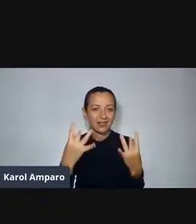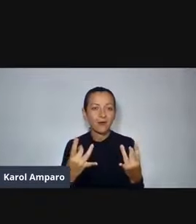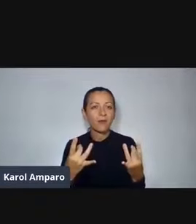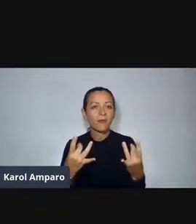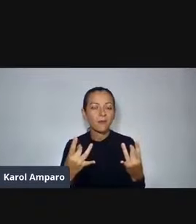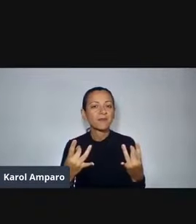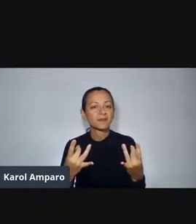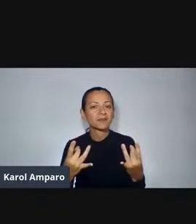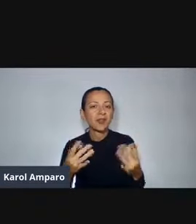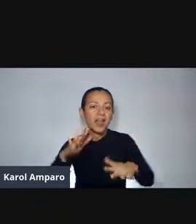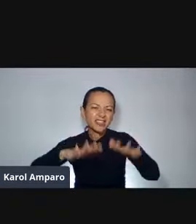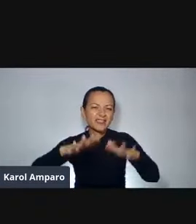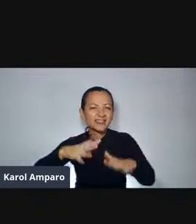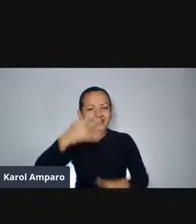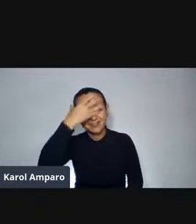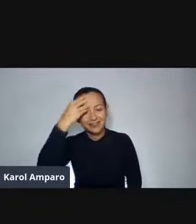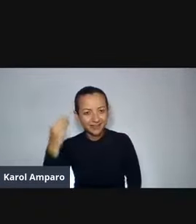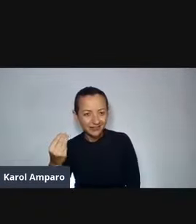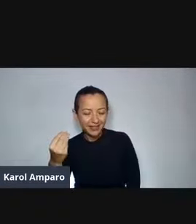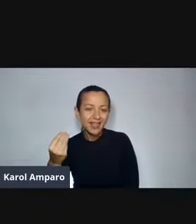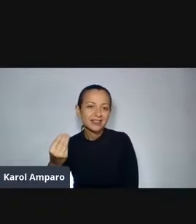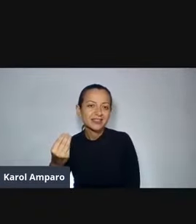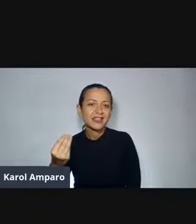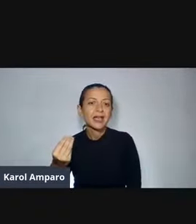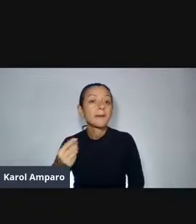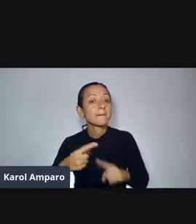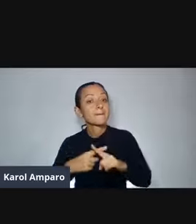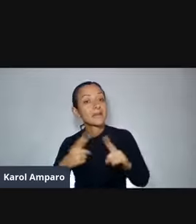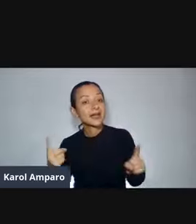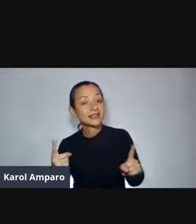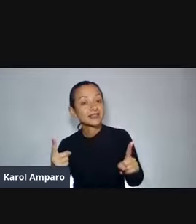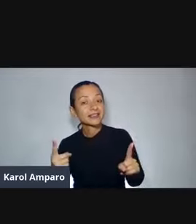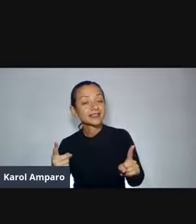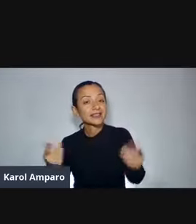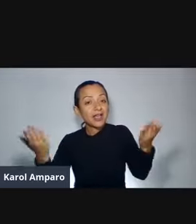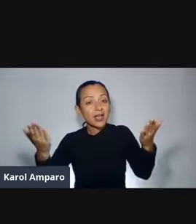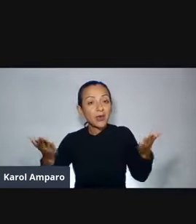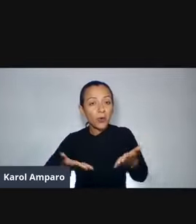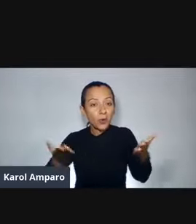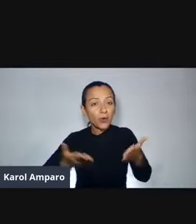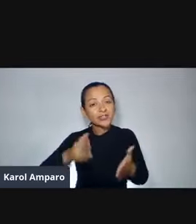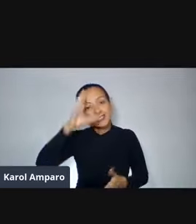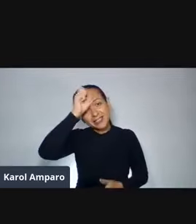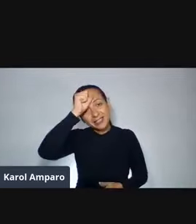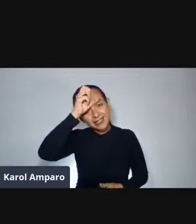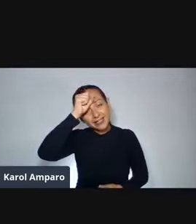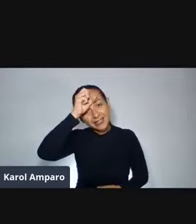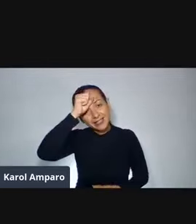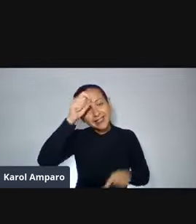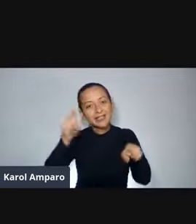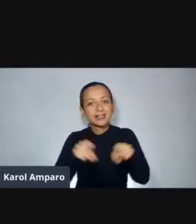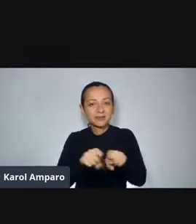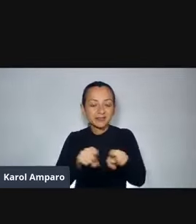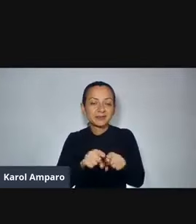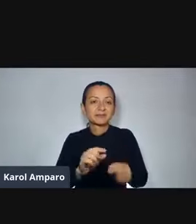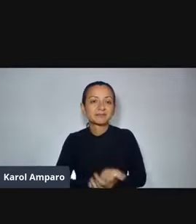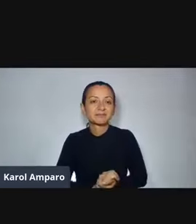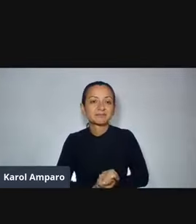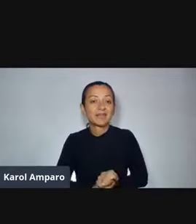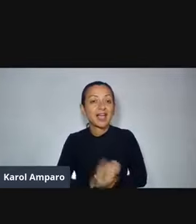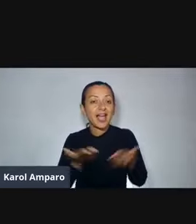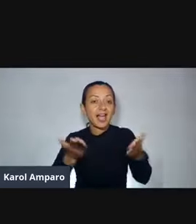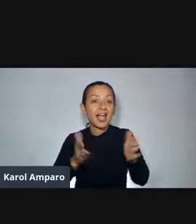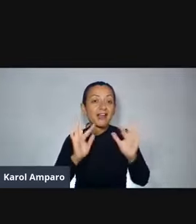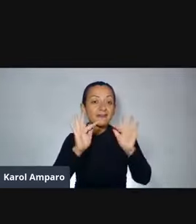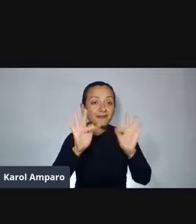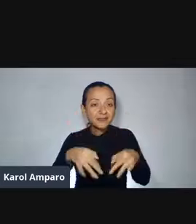nosso vai falar, Gladys, você esqueceu de falar isso, tá? Então, olha, é um aprendizado. Eu acho que cheguei no final.